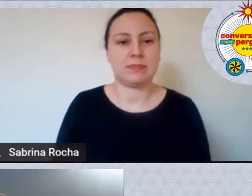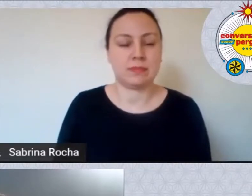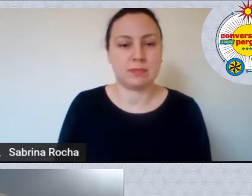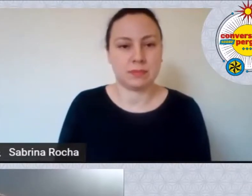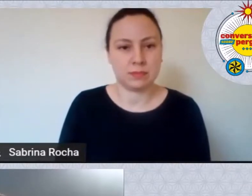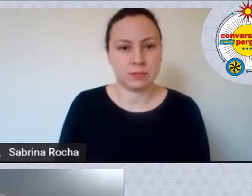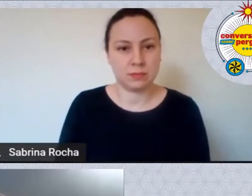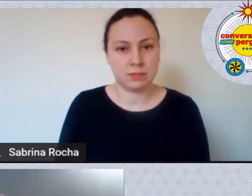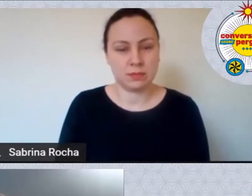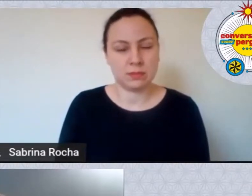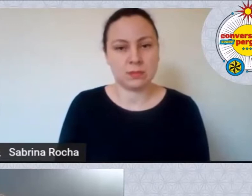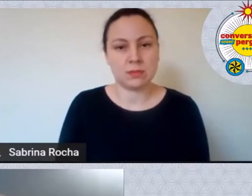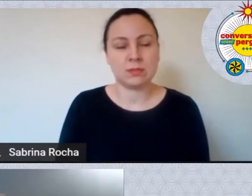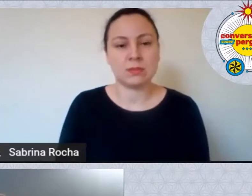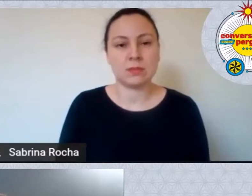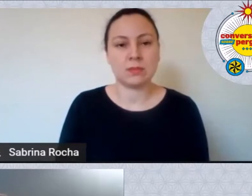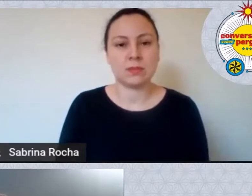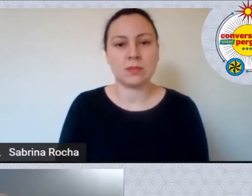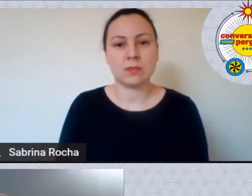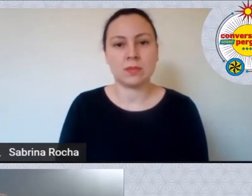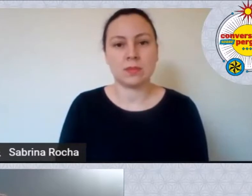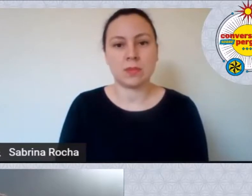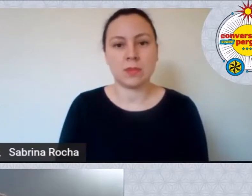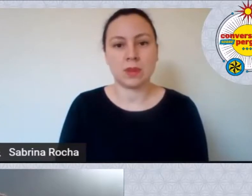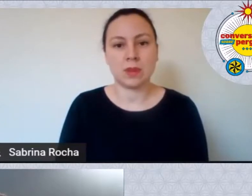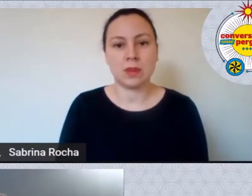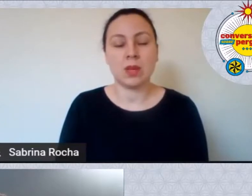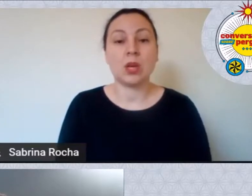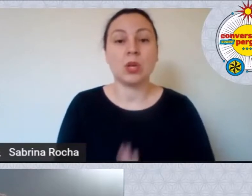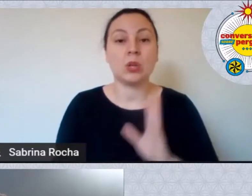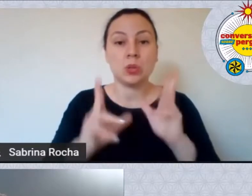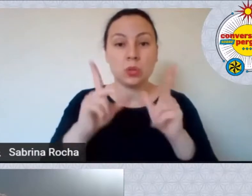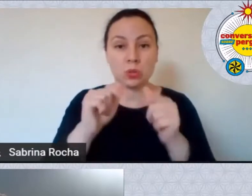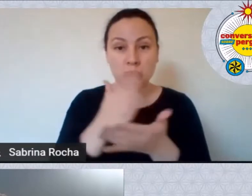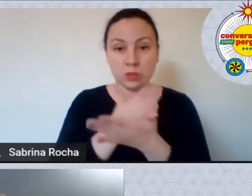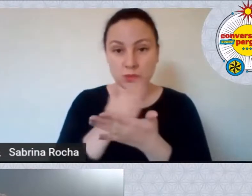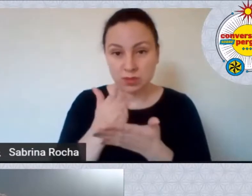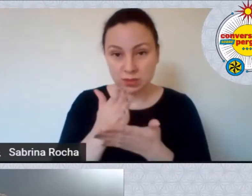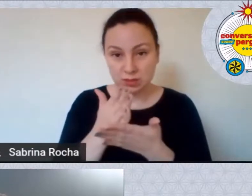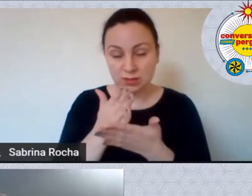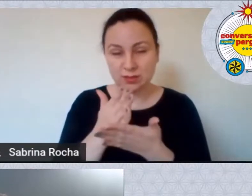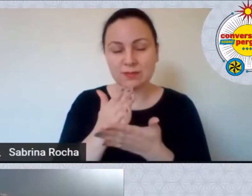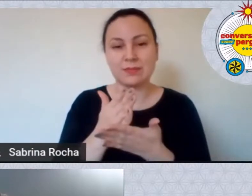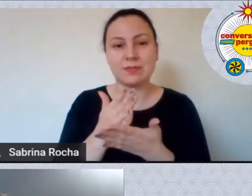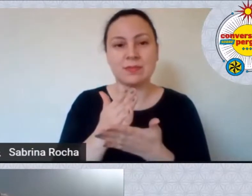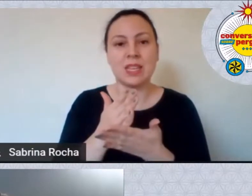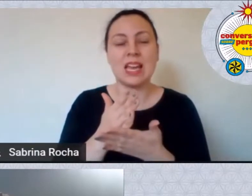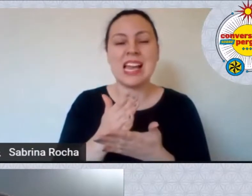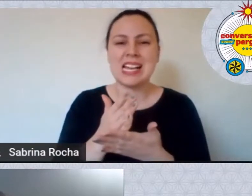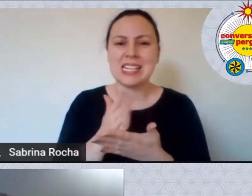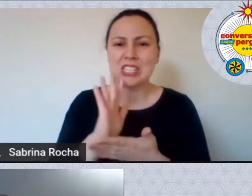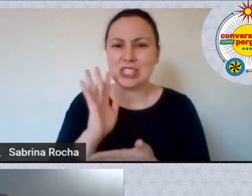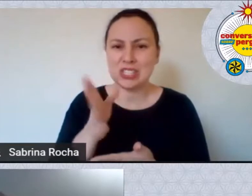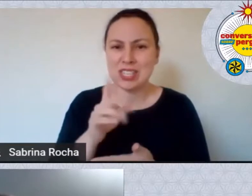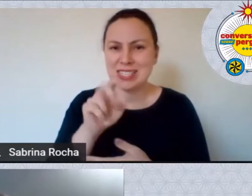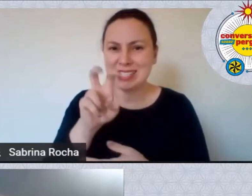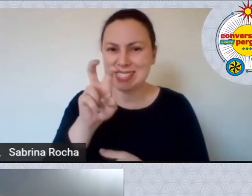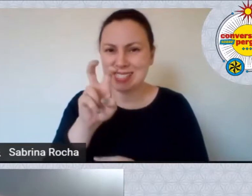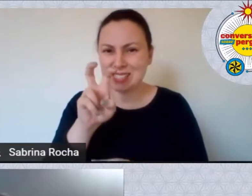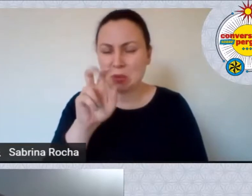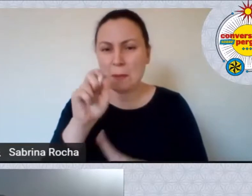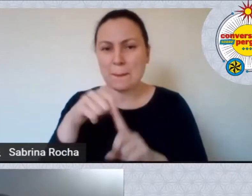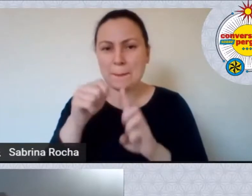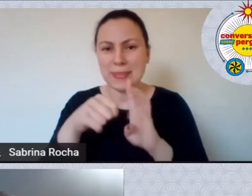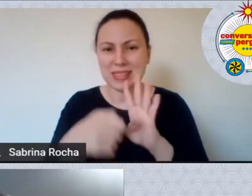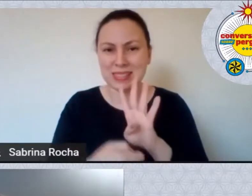e somos, né, como eu falei no início, e você escreveu um livro sobre isso, embora já estejamos nela aí há 5 meses, né, é um